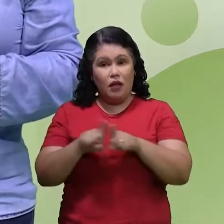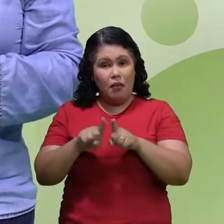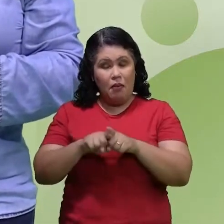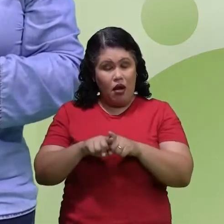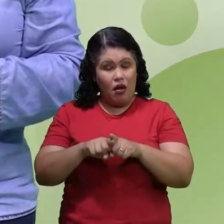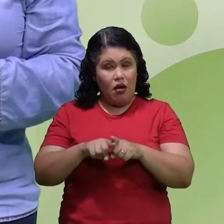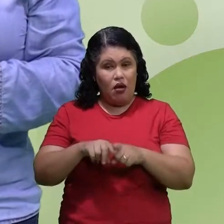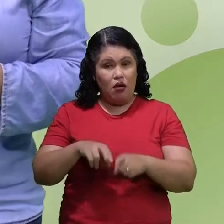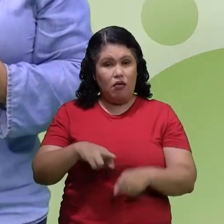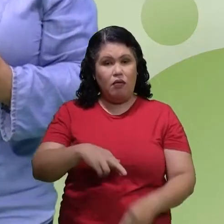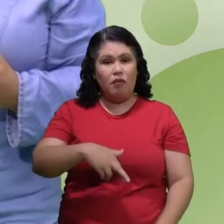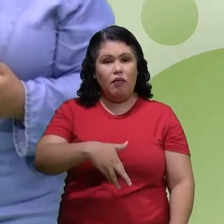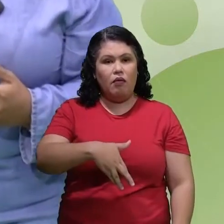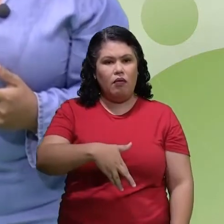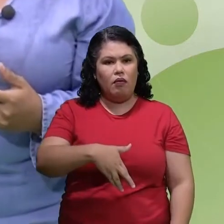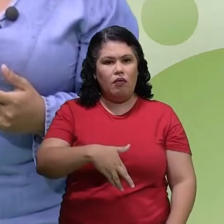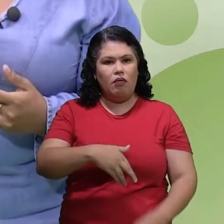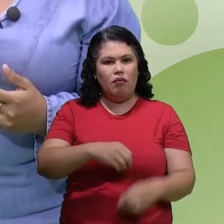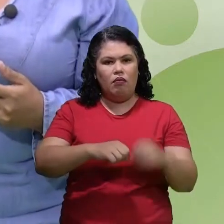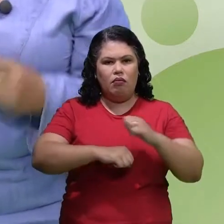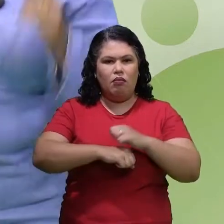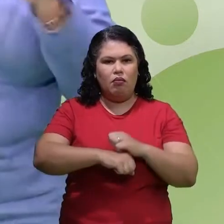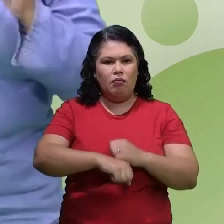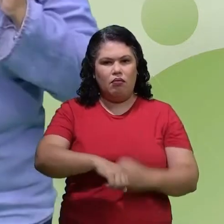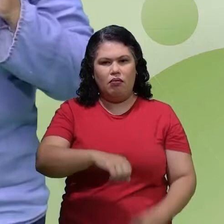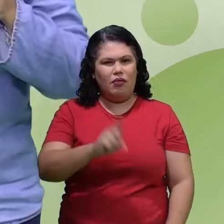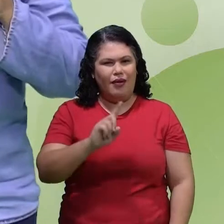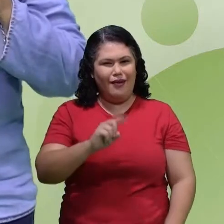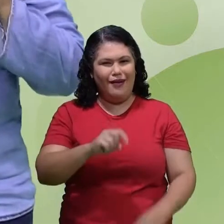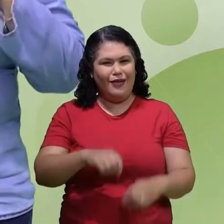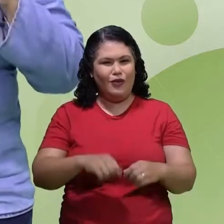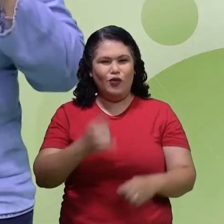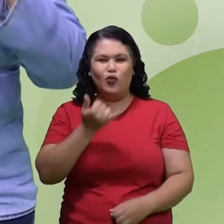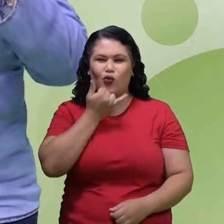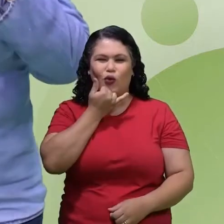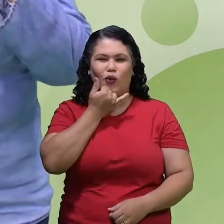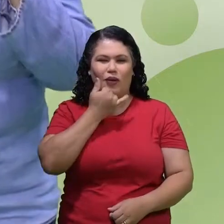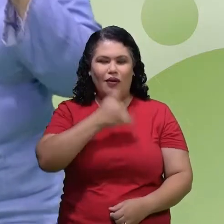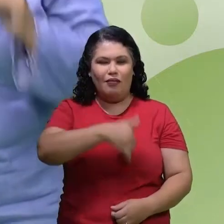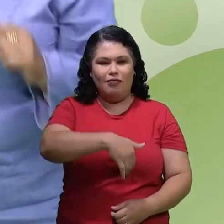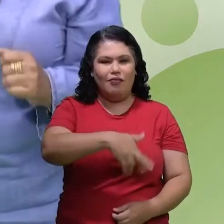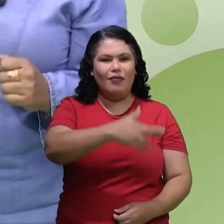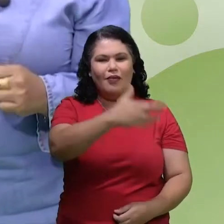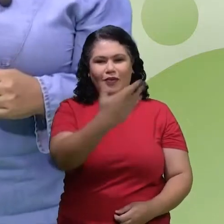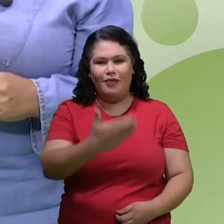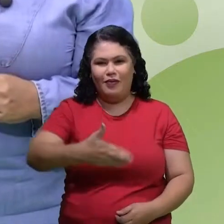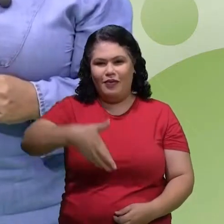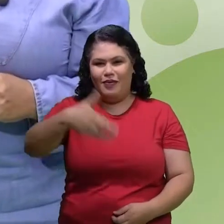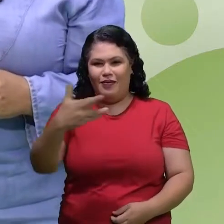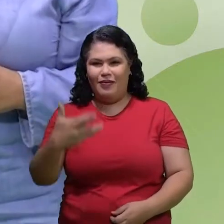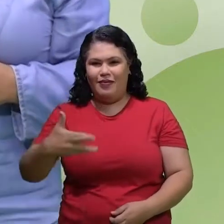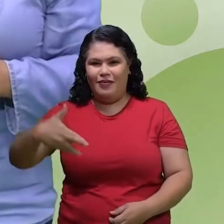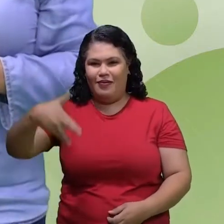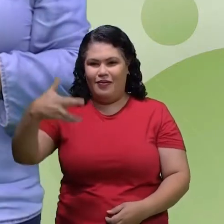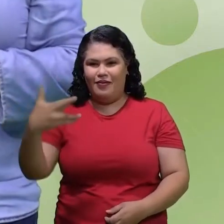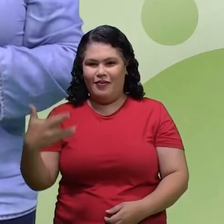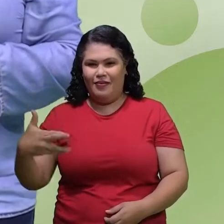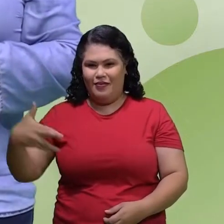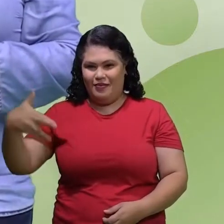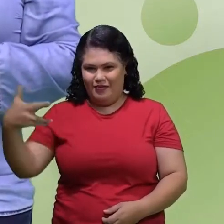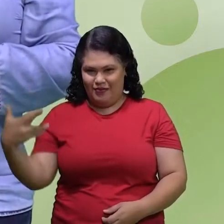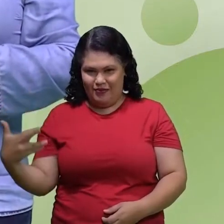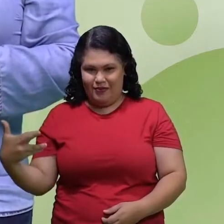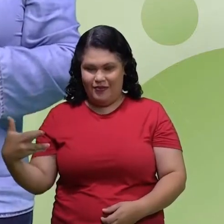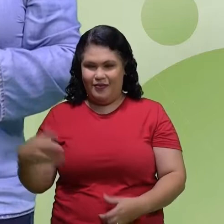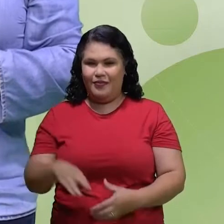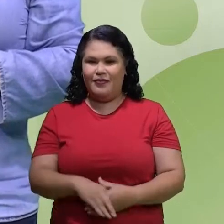vendo o peixe-boi. Não, peixe-boi não. Estou vendo um golfinho ali, tá bom?